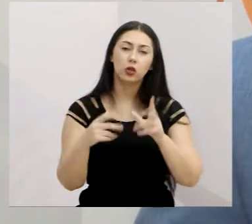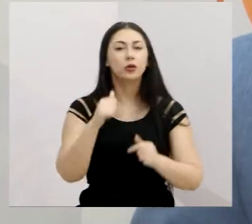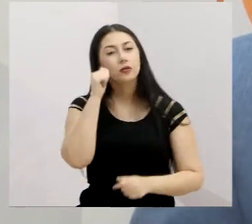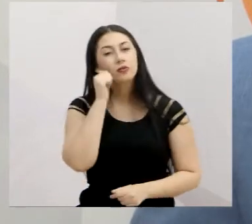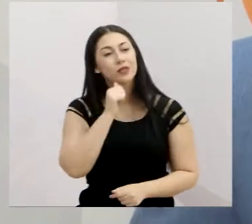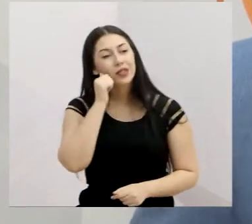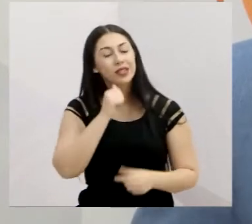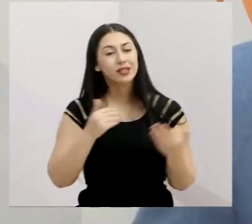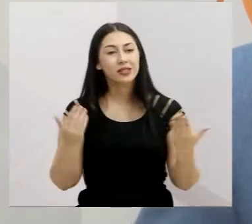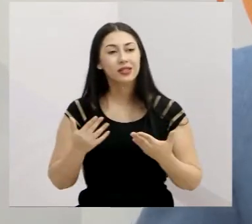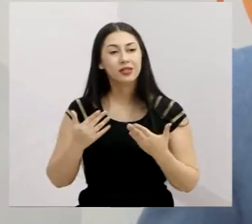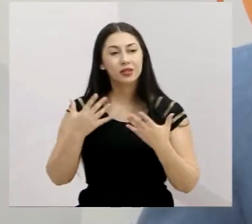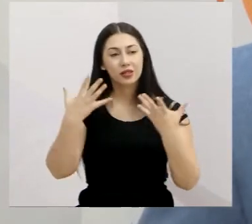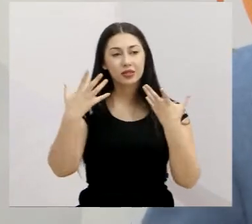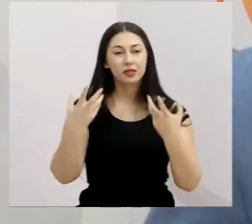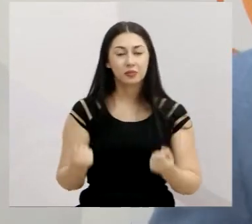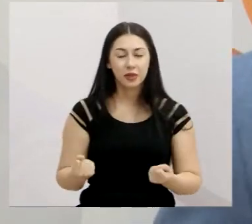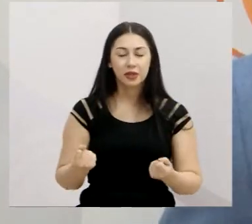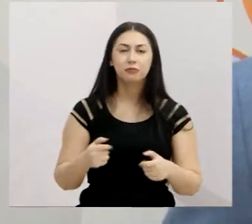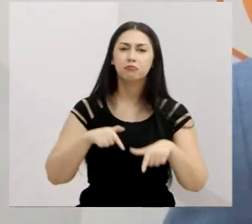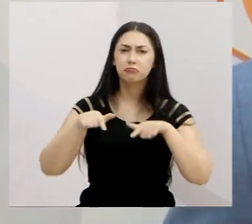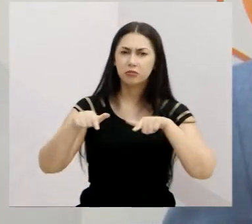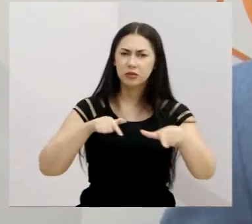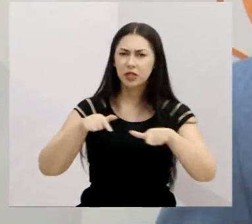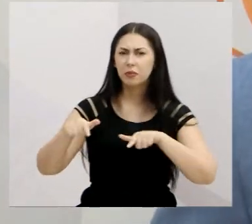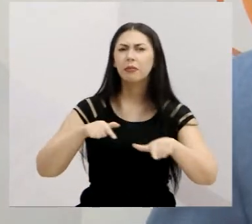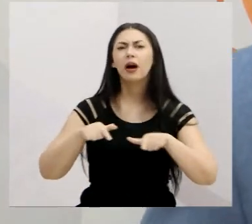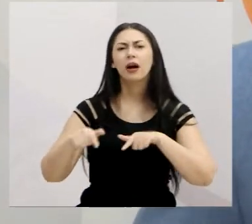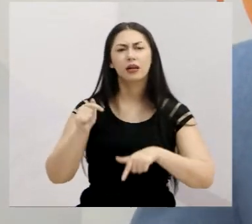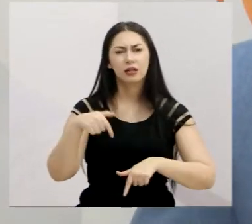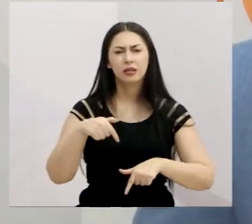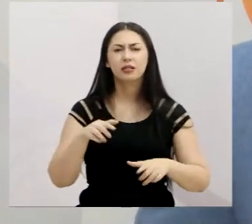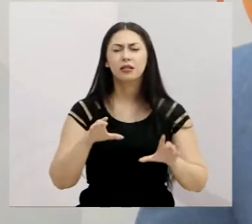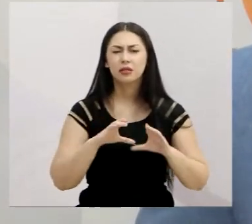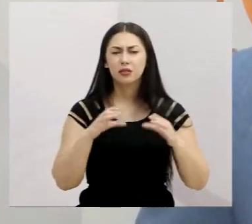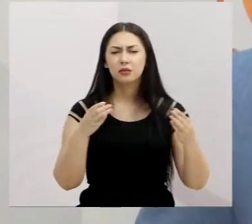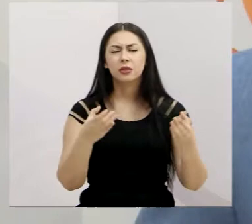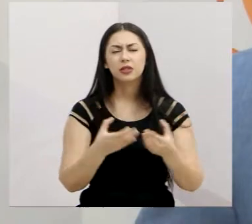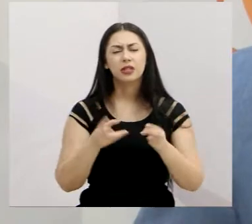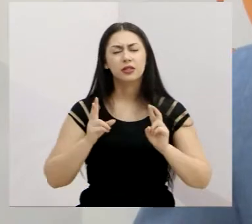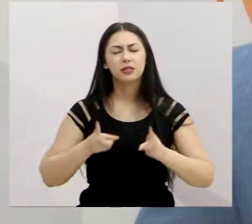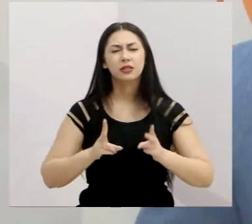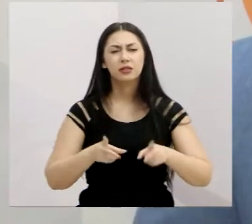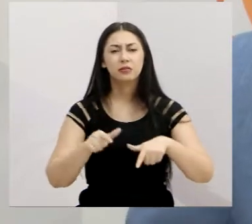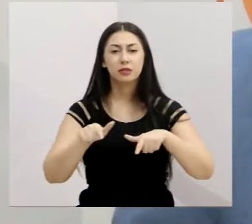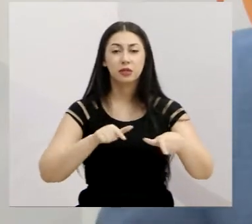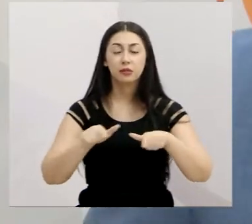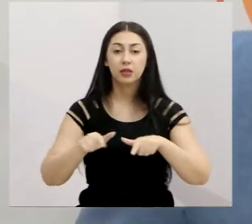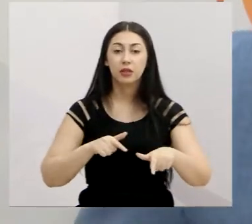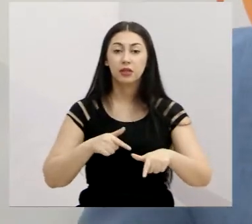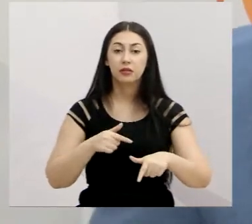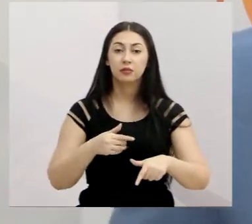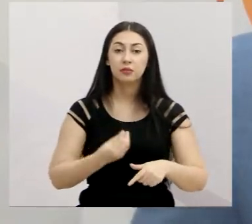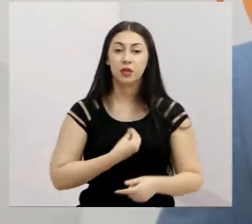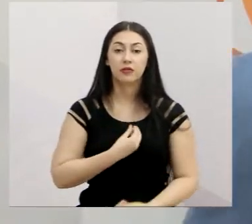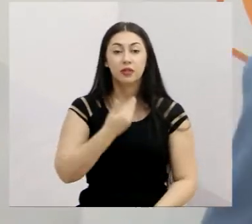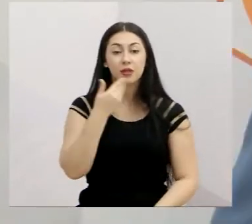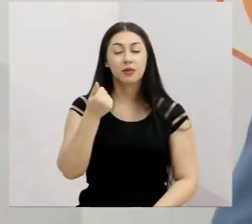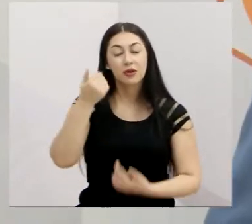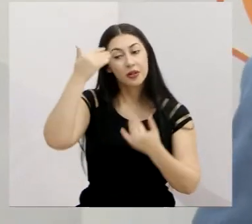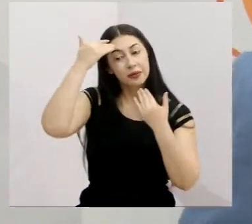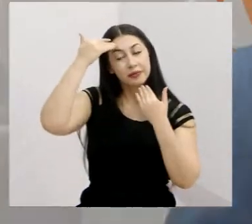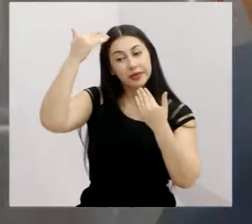os outros que estão aqui hoje recebendo esse título que trabalha muito na nossa comunidade e vai continuar trabalhando para melhorar a vida das pessoas